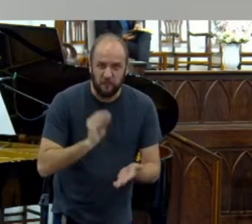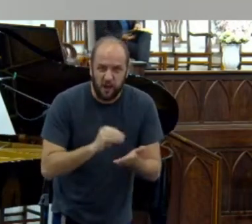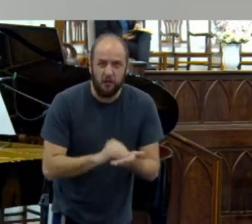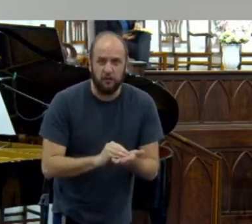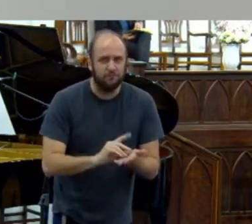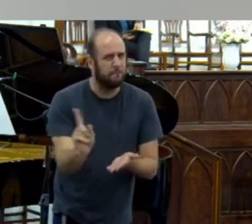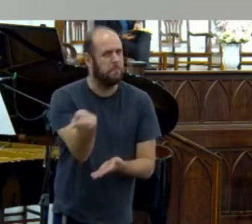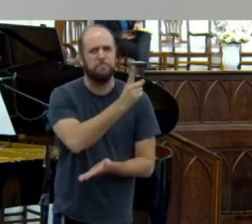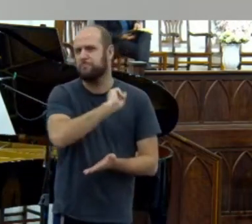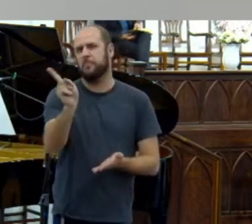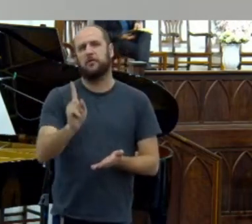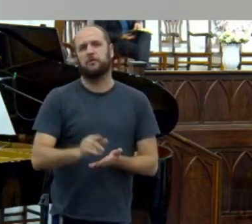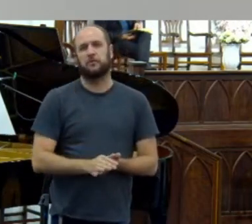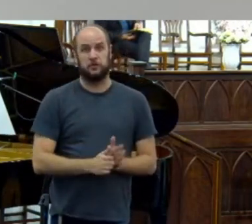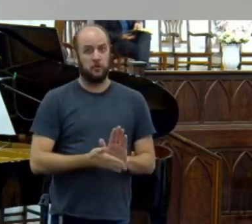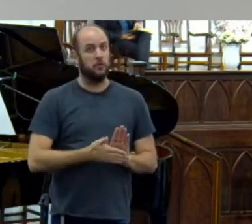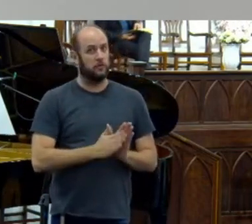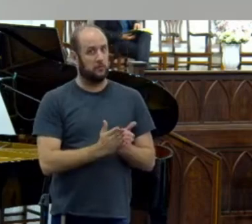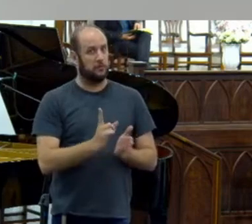modo nenhum, ele diz, está no texto aí.